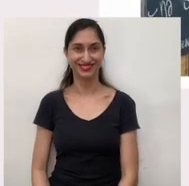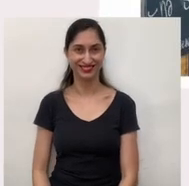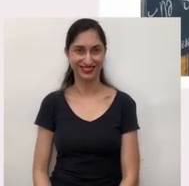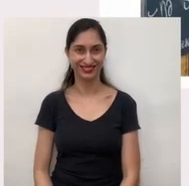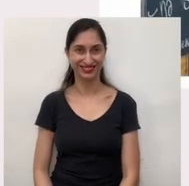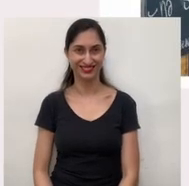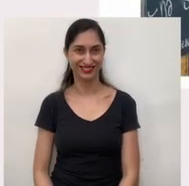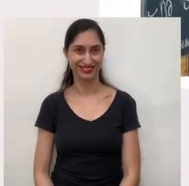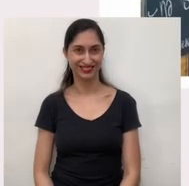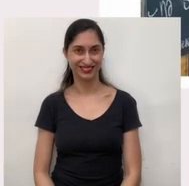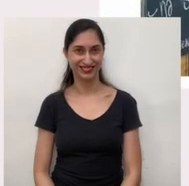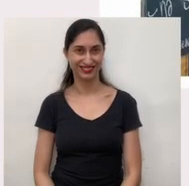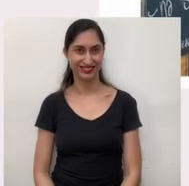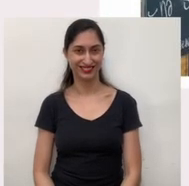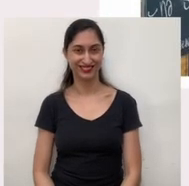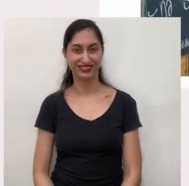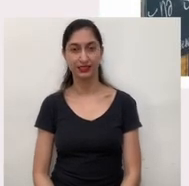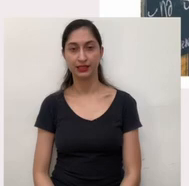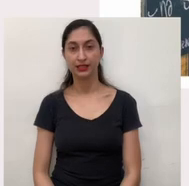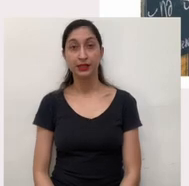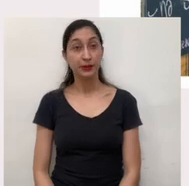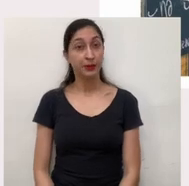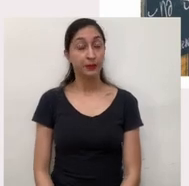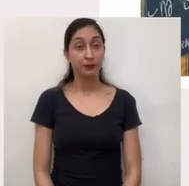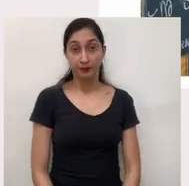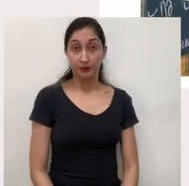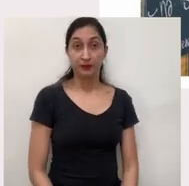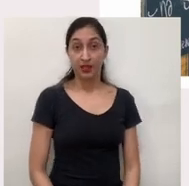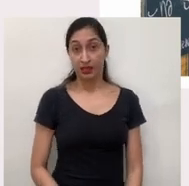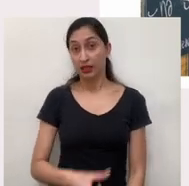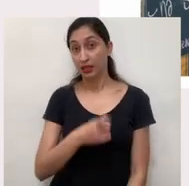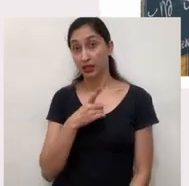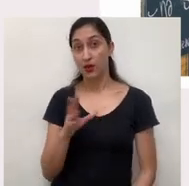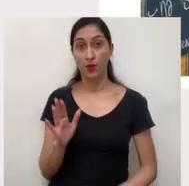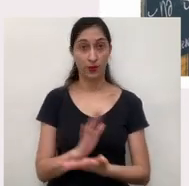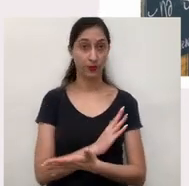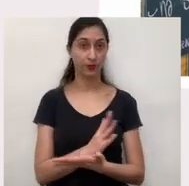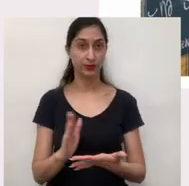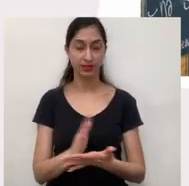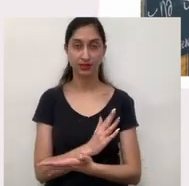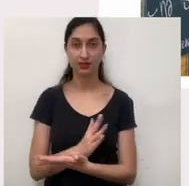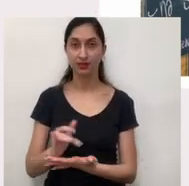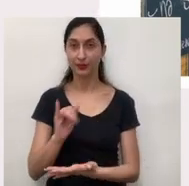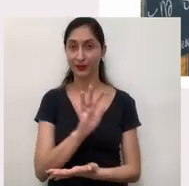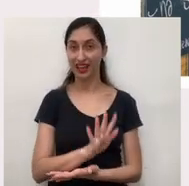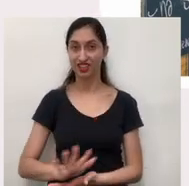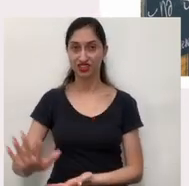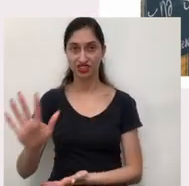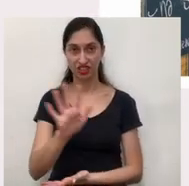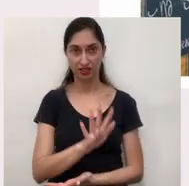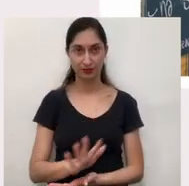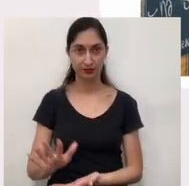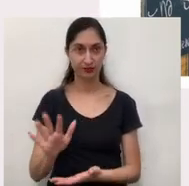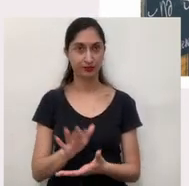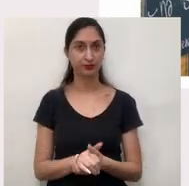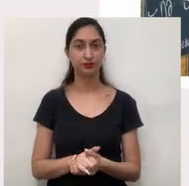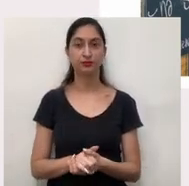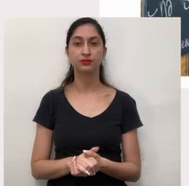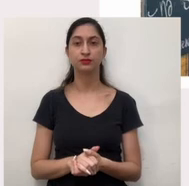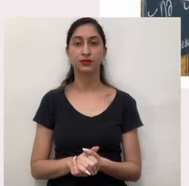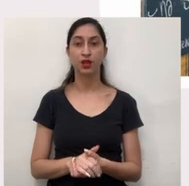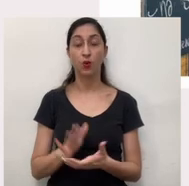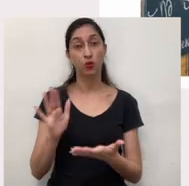Obrigada. Bom, e aí essas são algumas imagens de